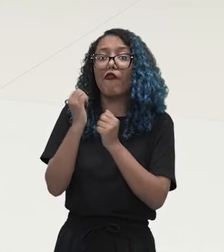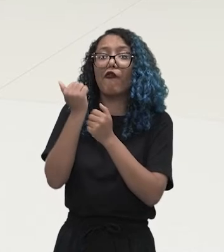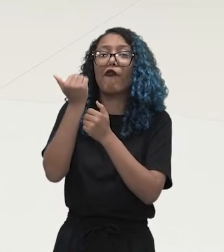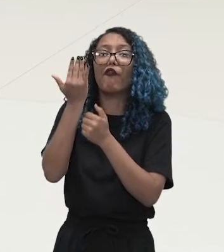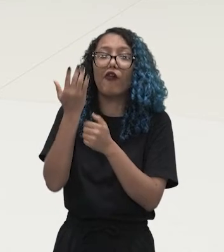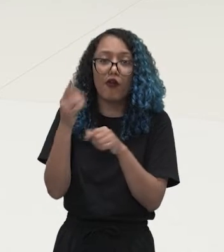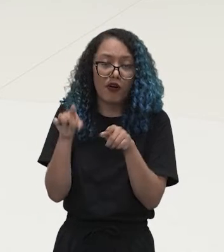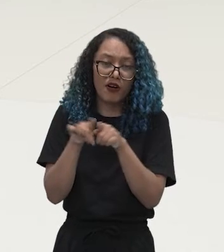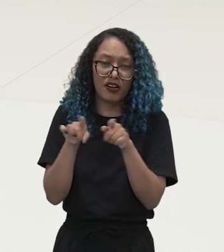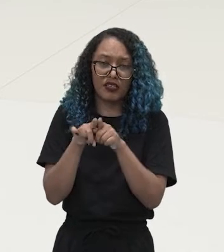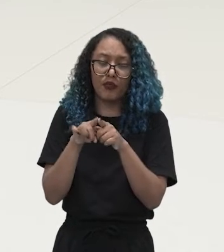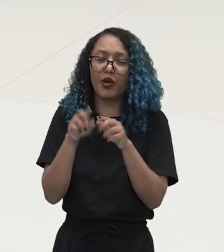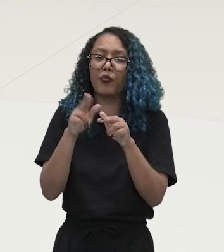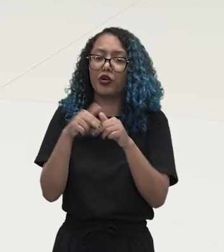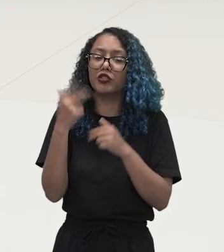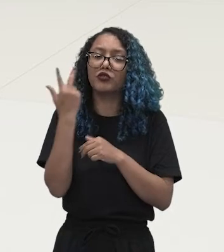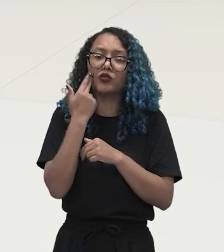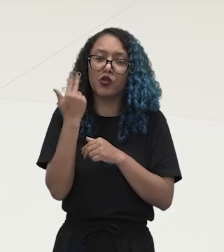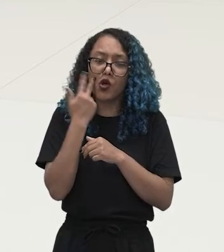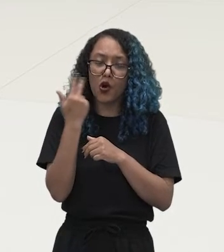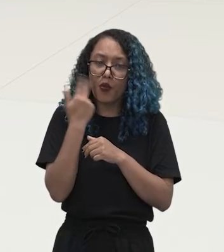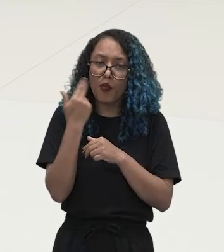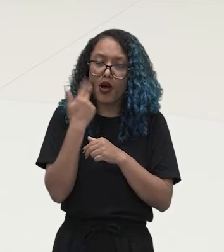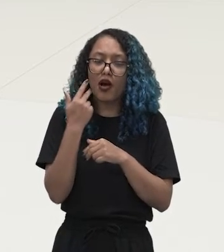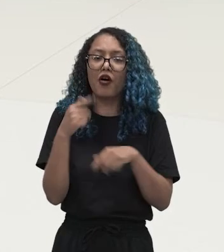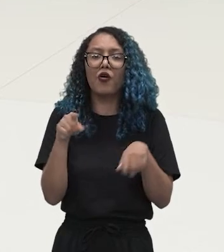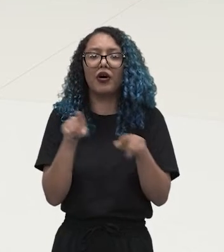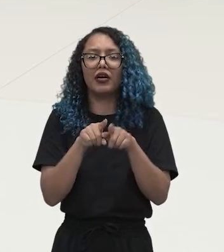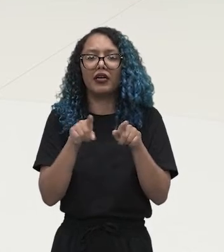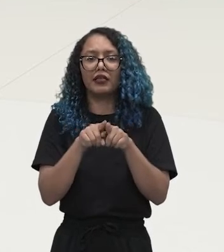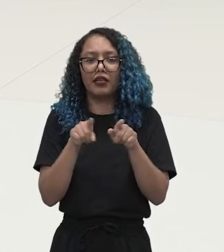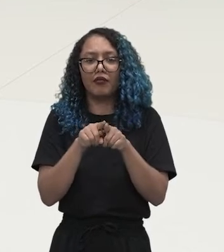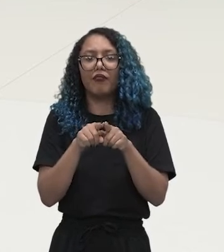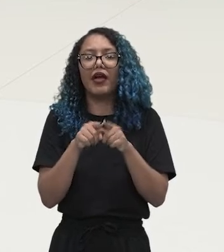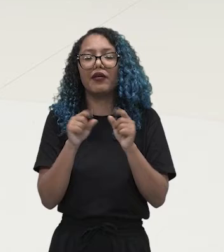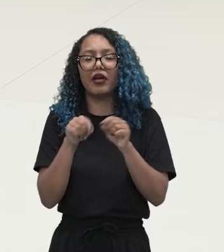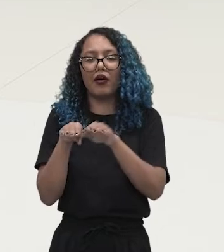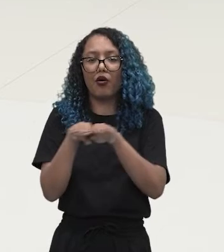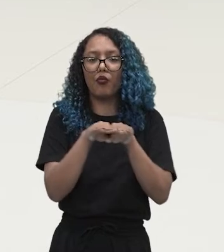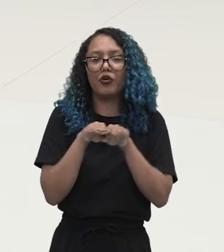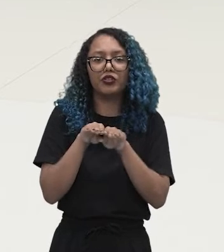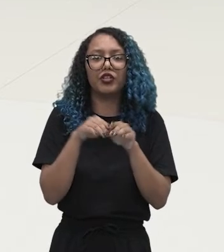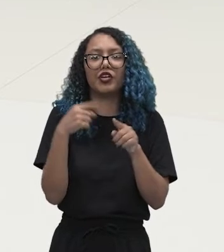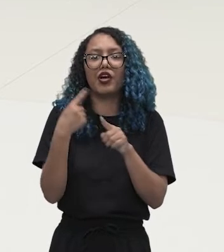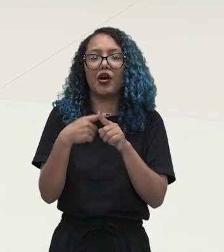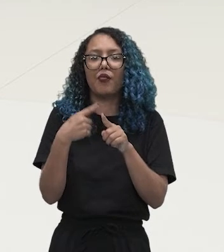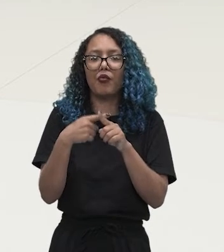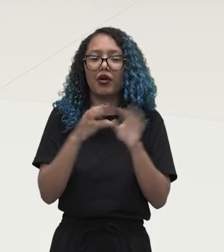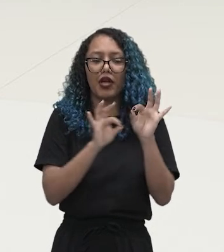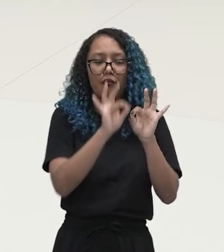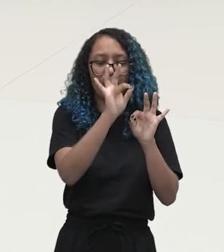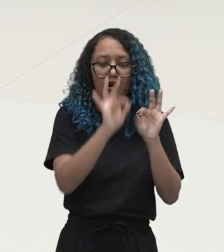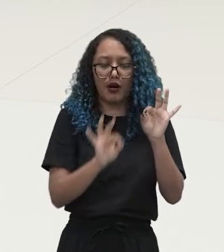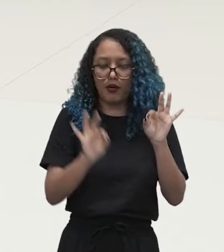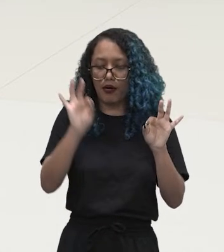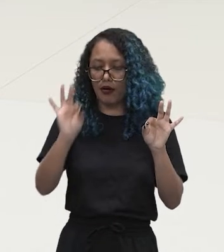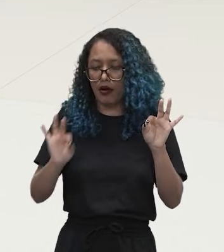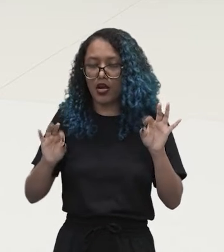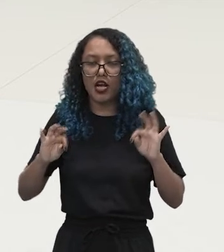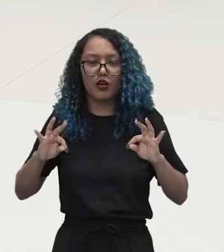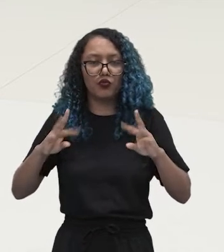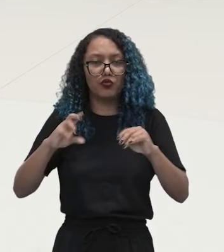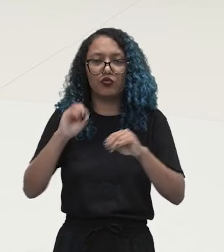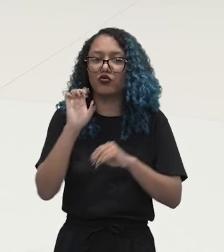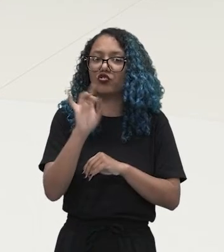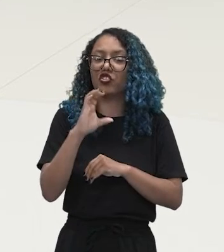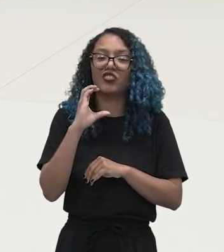cadeia normal. E ela é uma cadeia homogênea, porque os zigue-zagues aqui estão feitos só com